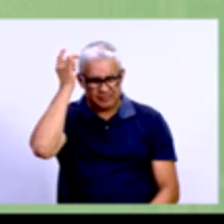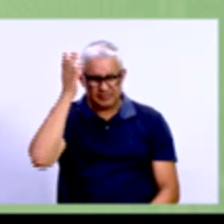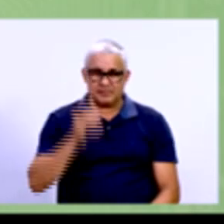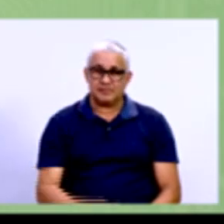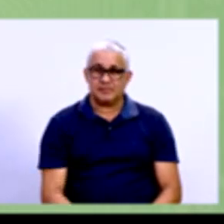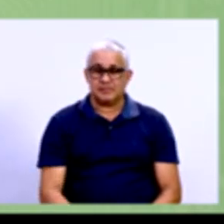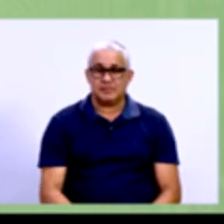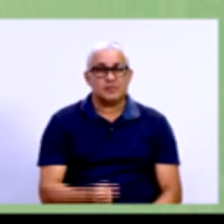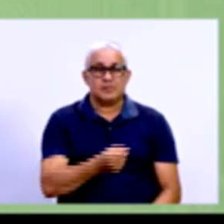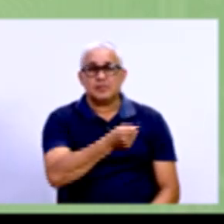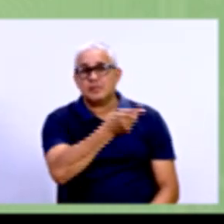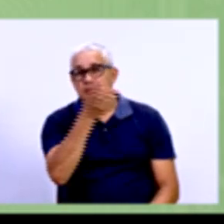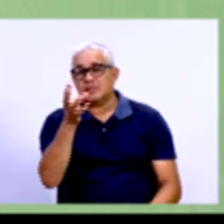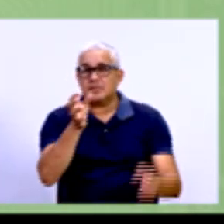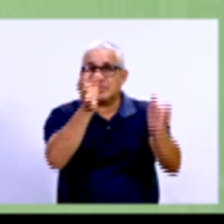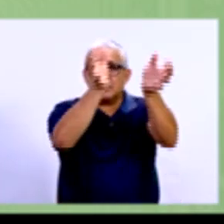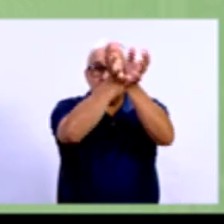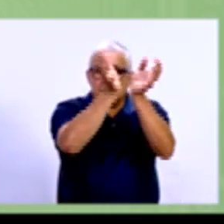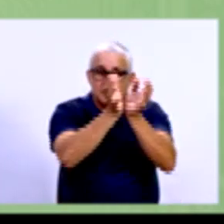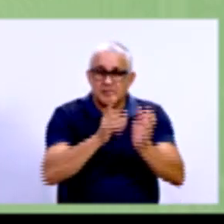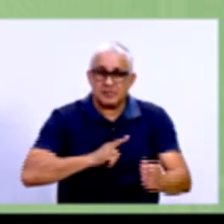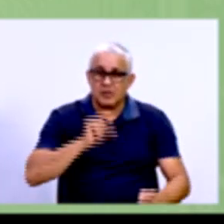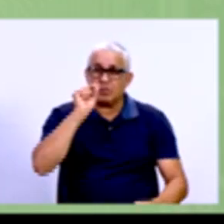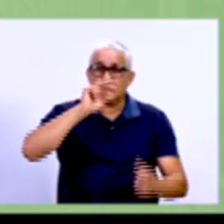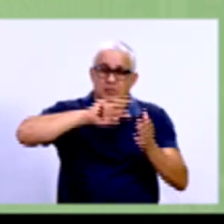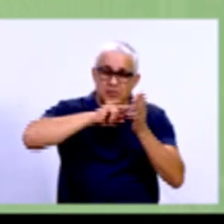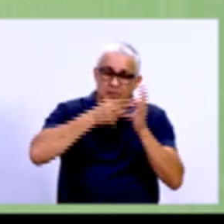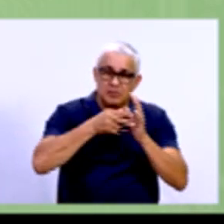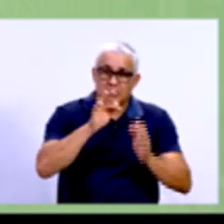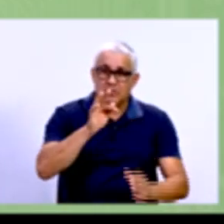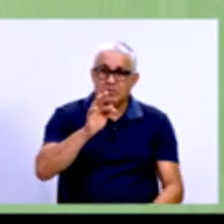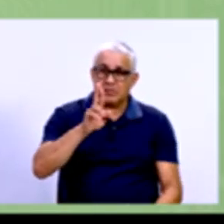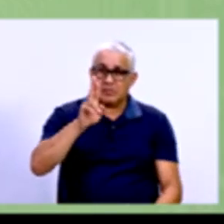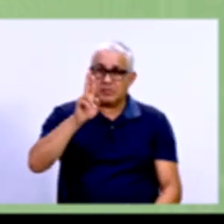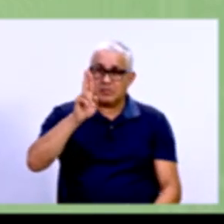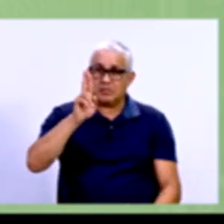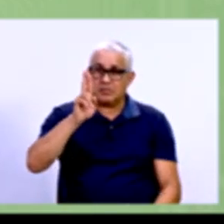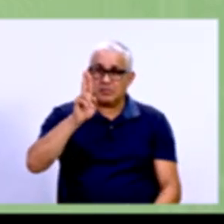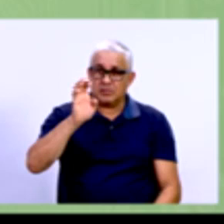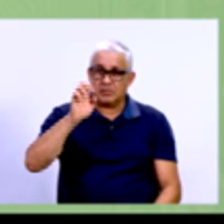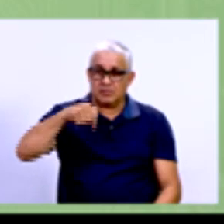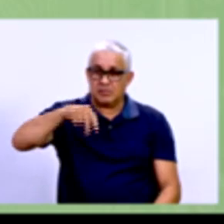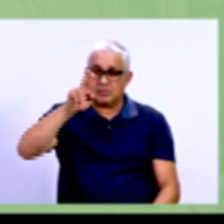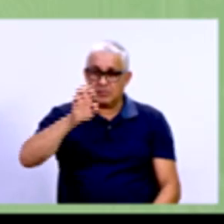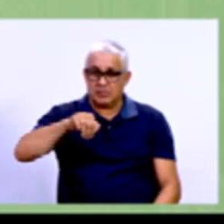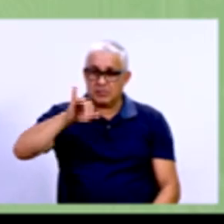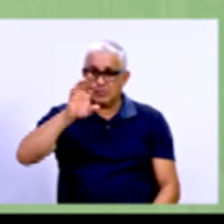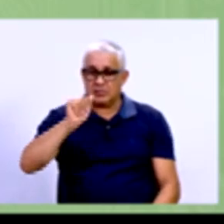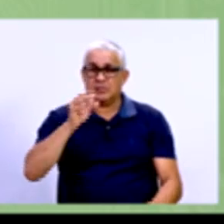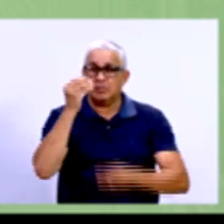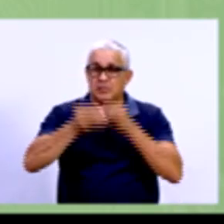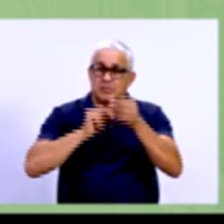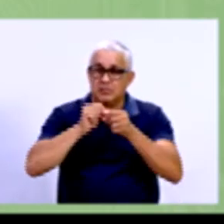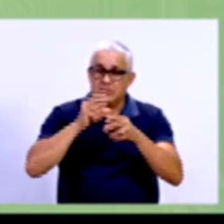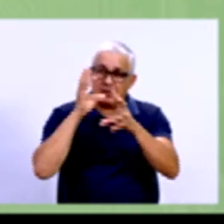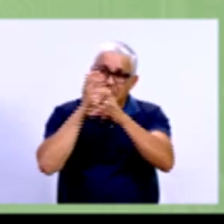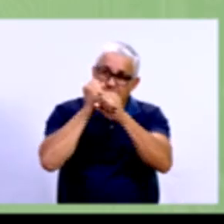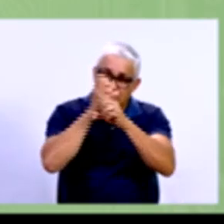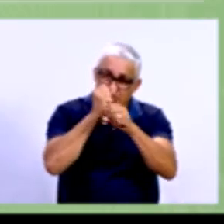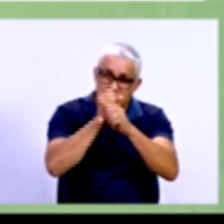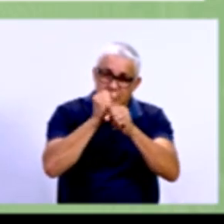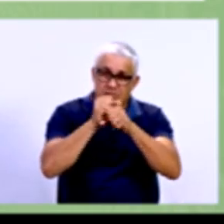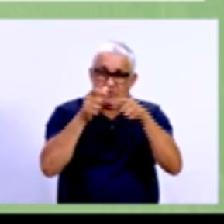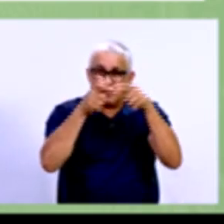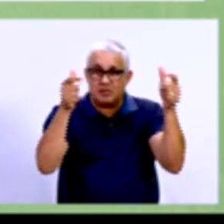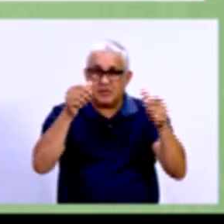exemplo, quantas classes que tem, o que significa essa frequência, né? E como que a gente faz para a gente calcular essa